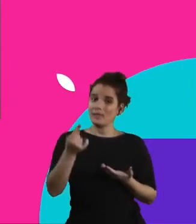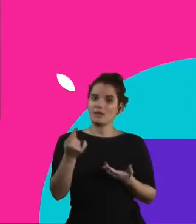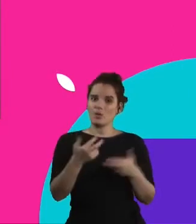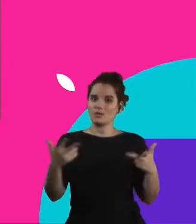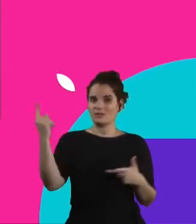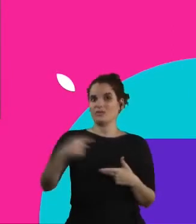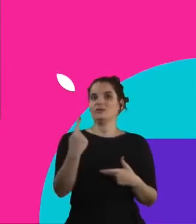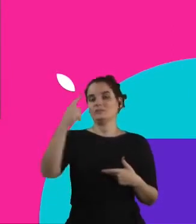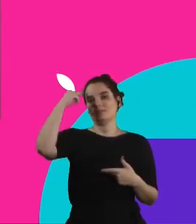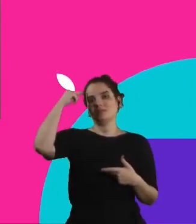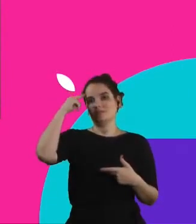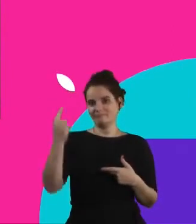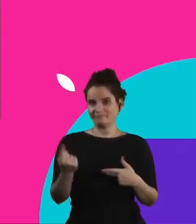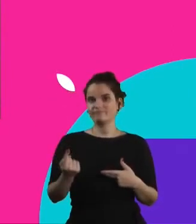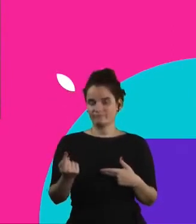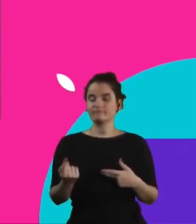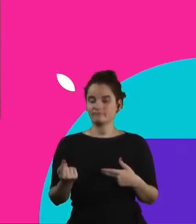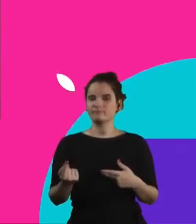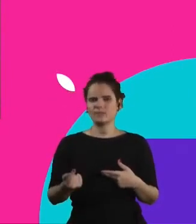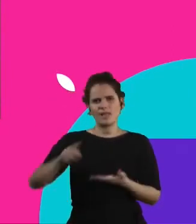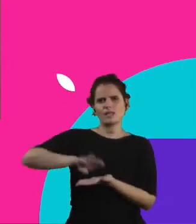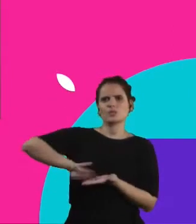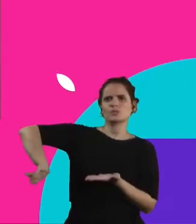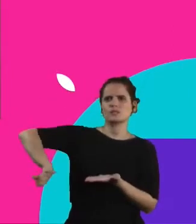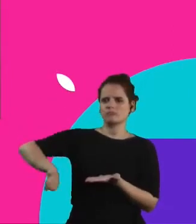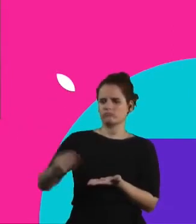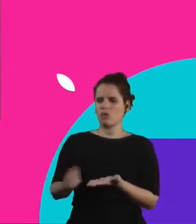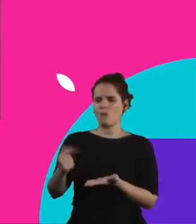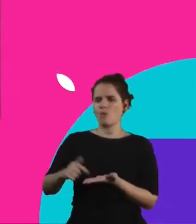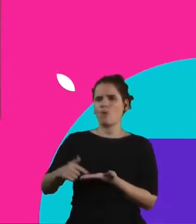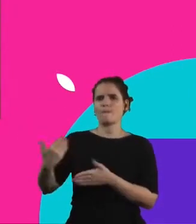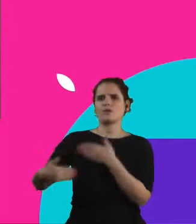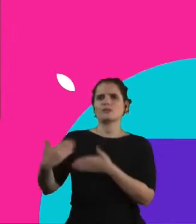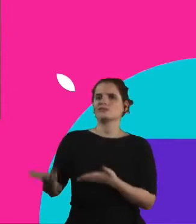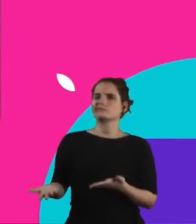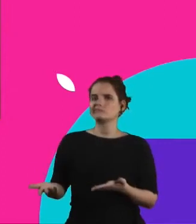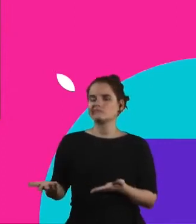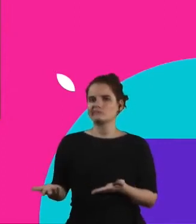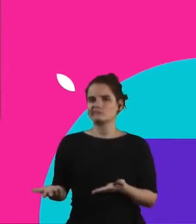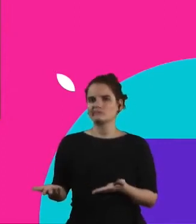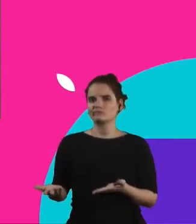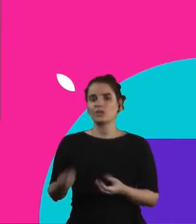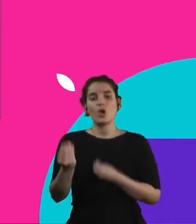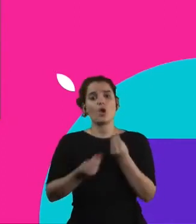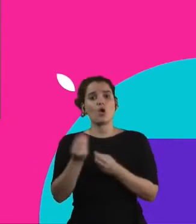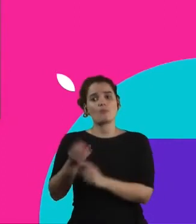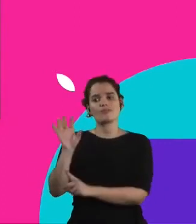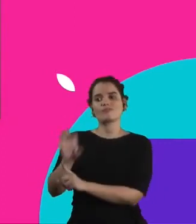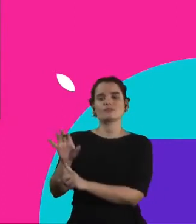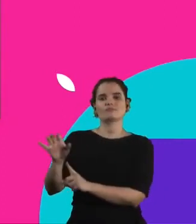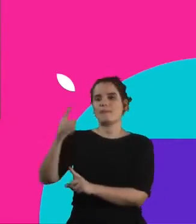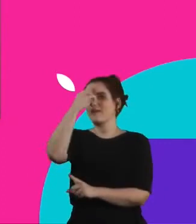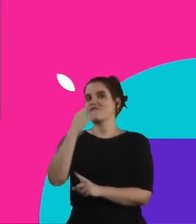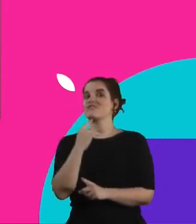pensar como que esses processos de exclusão se deram e eles afetam pessoas com um perfil muito específico.